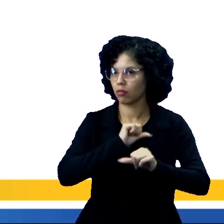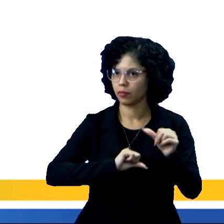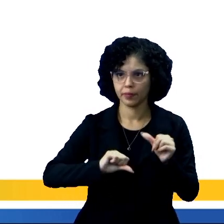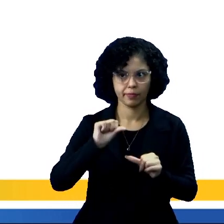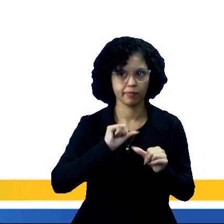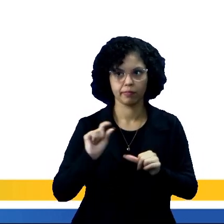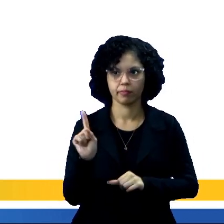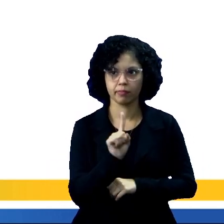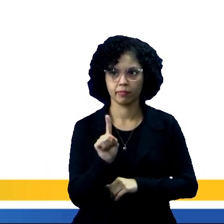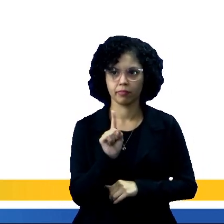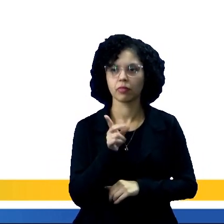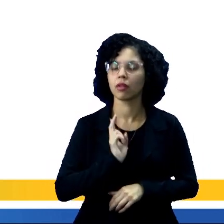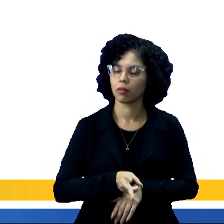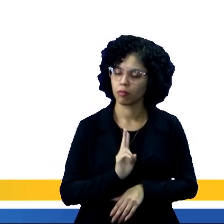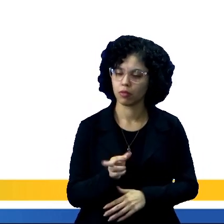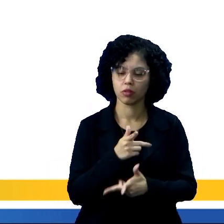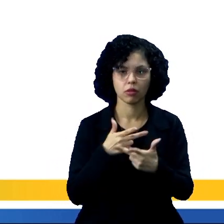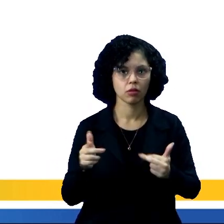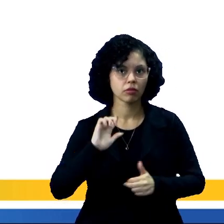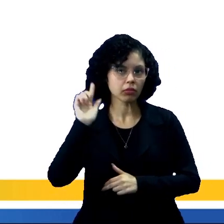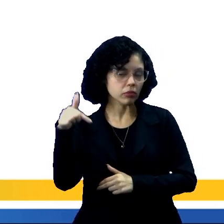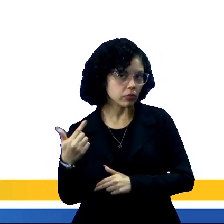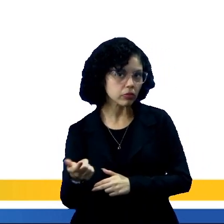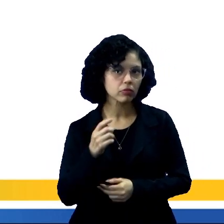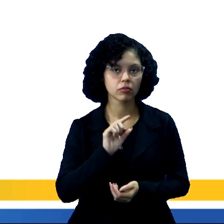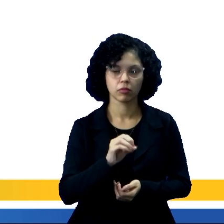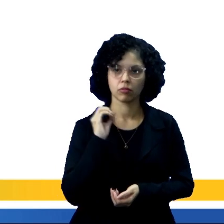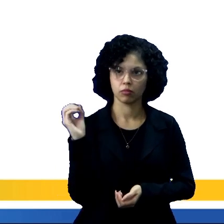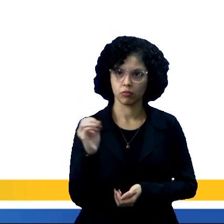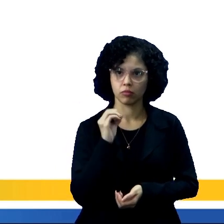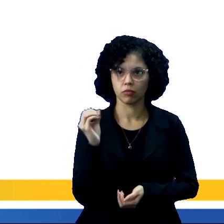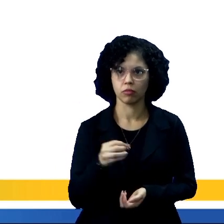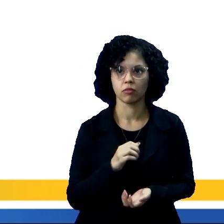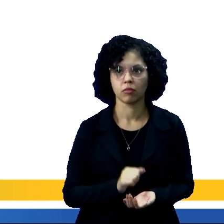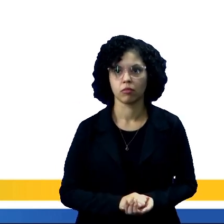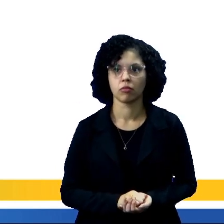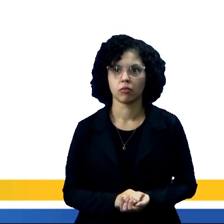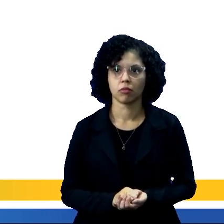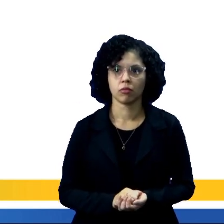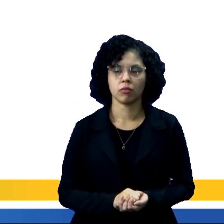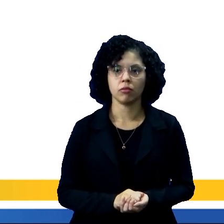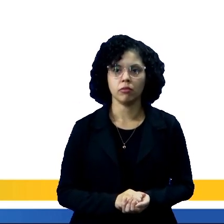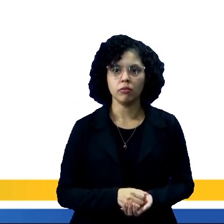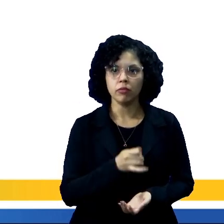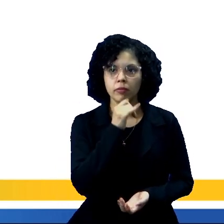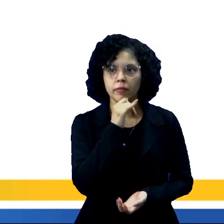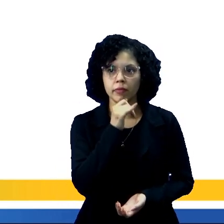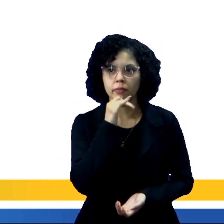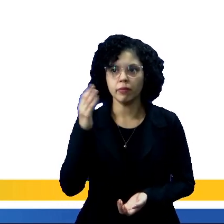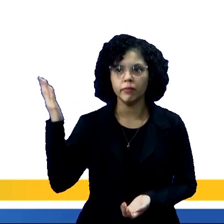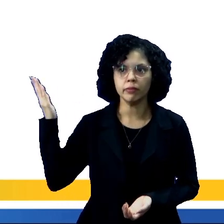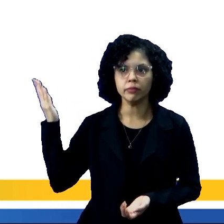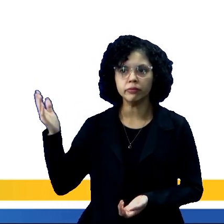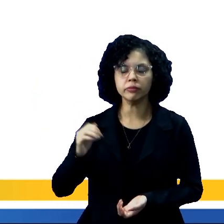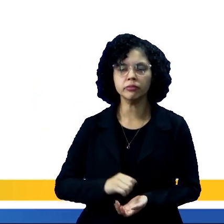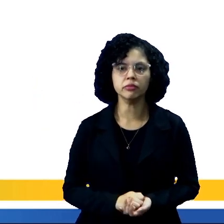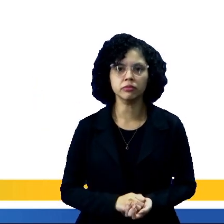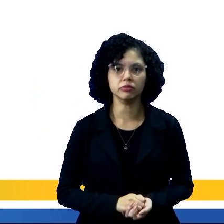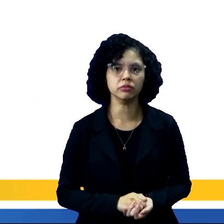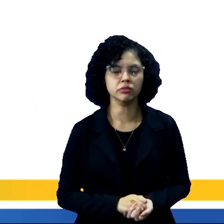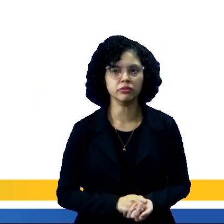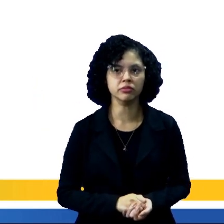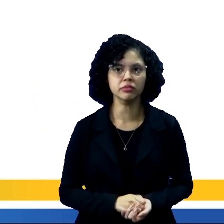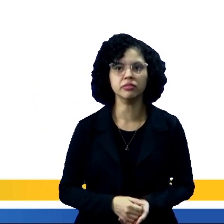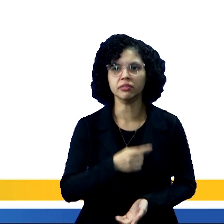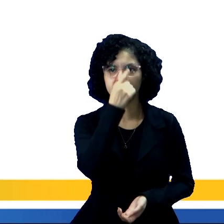não muda mesmo depois da rotação. Veja um exemplo abaixo.